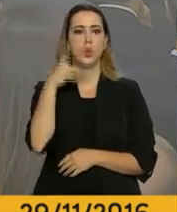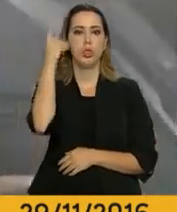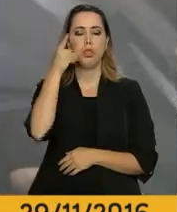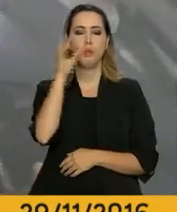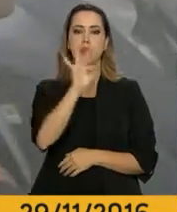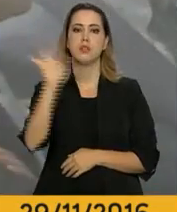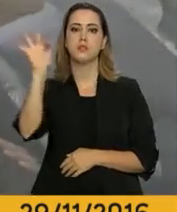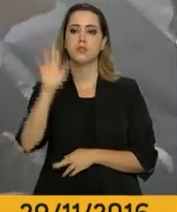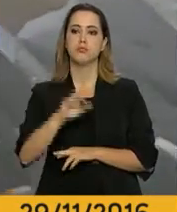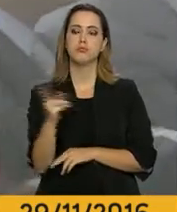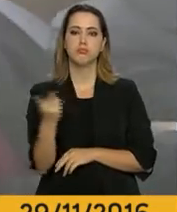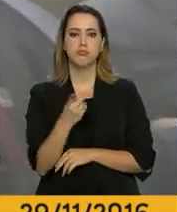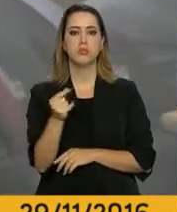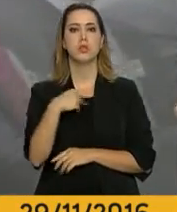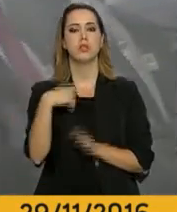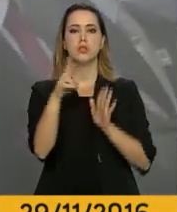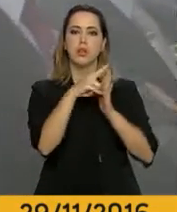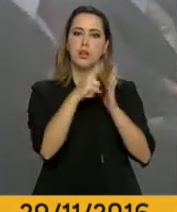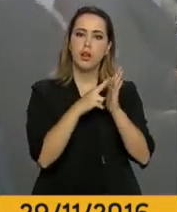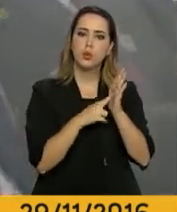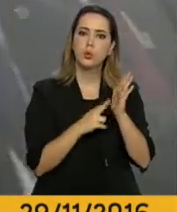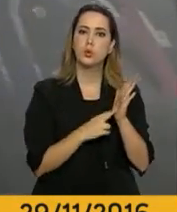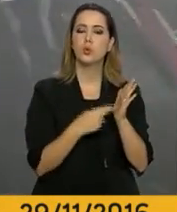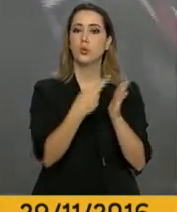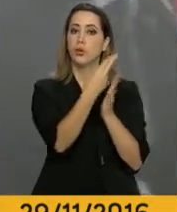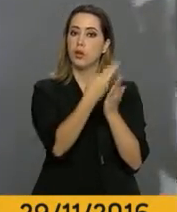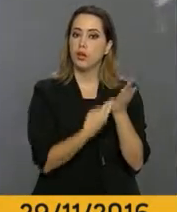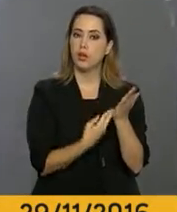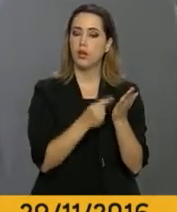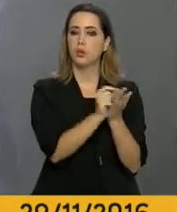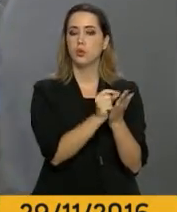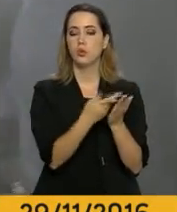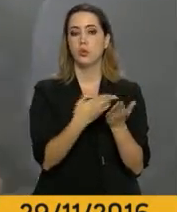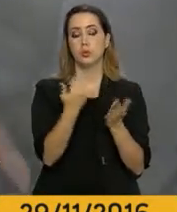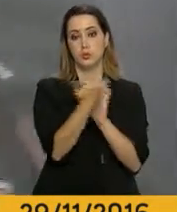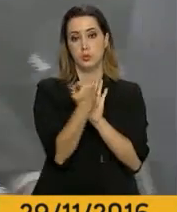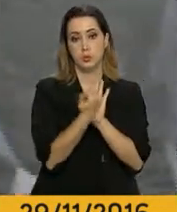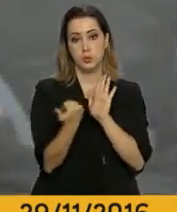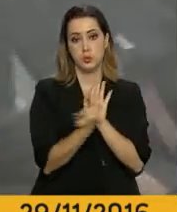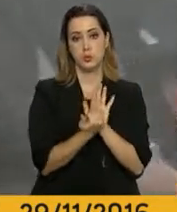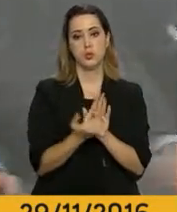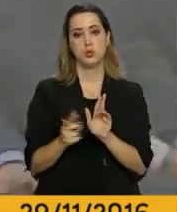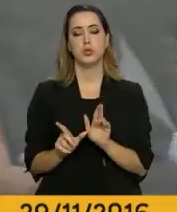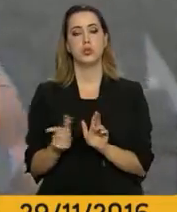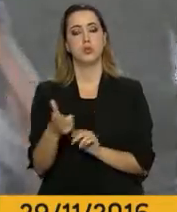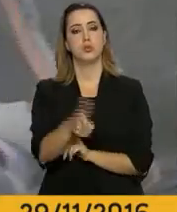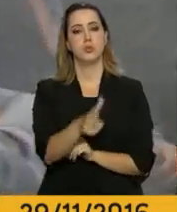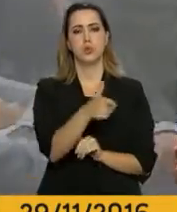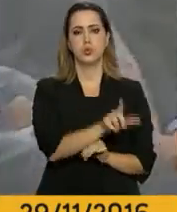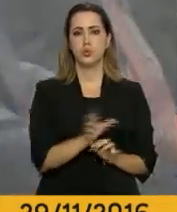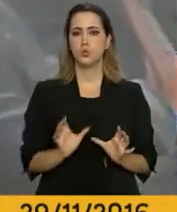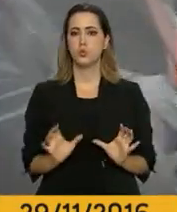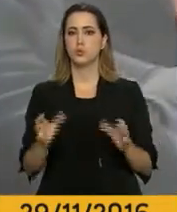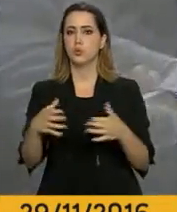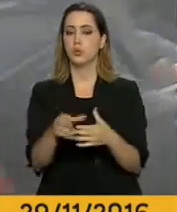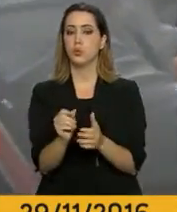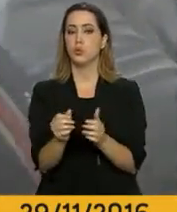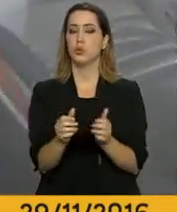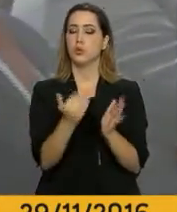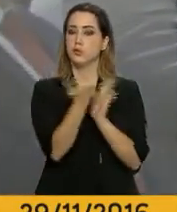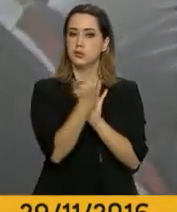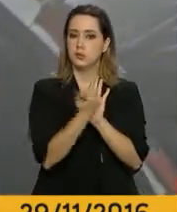relator é relator do projeto é o da silva perante o relator de outros projetos o lelo